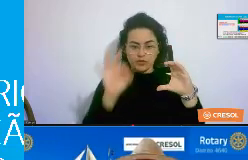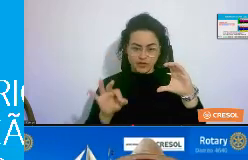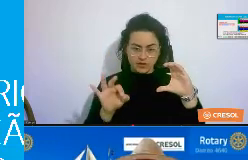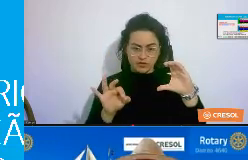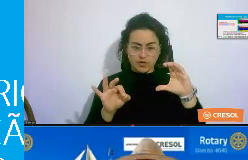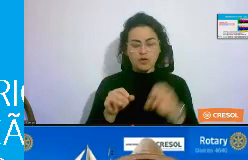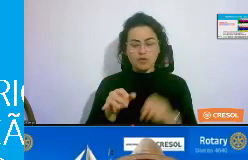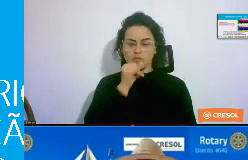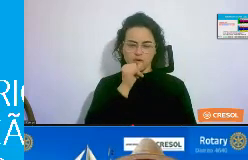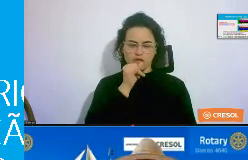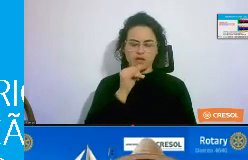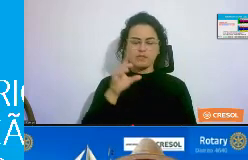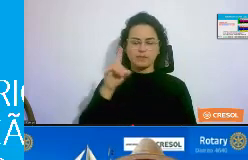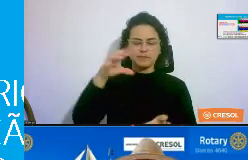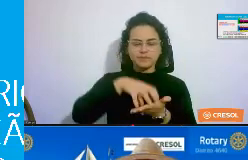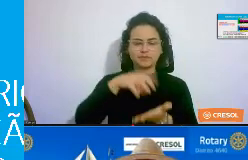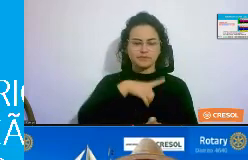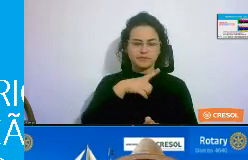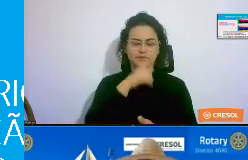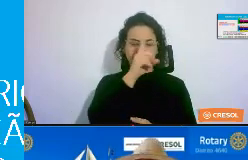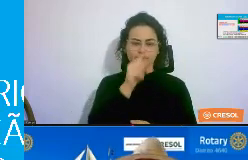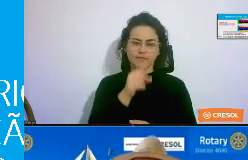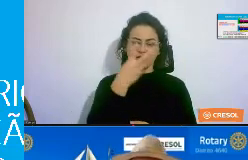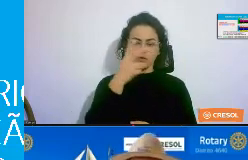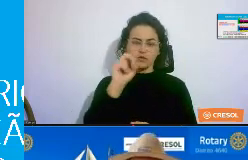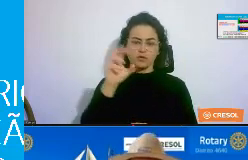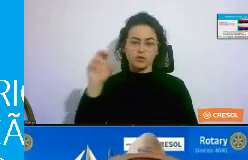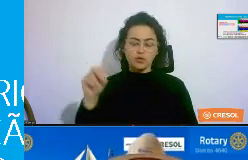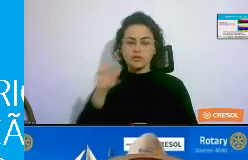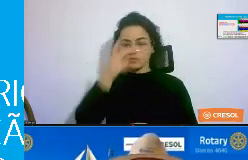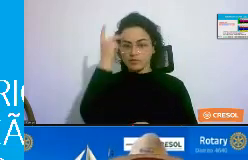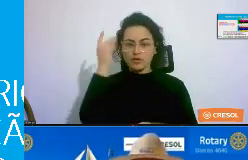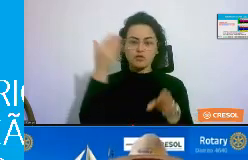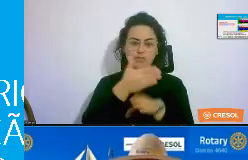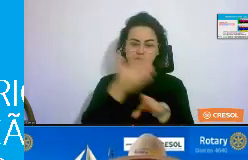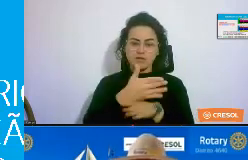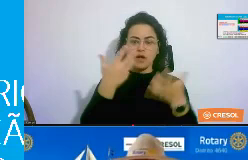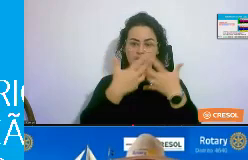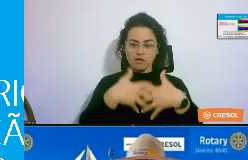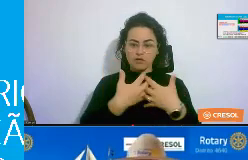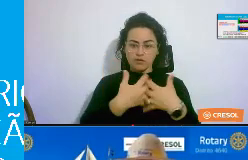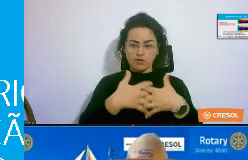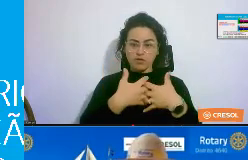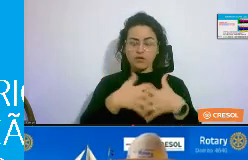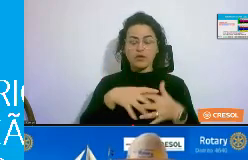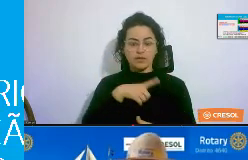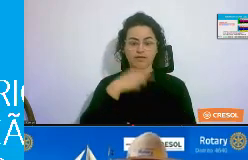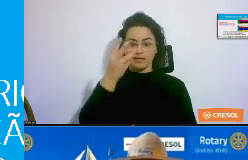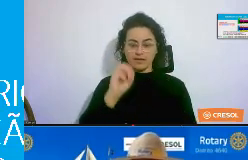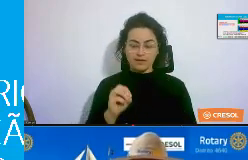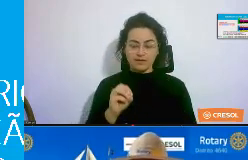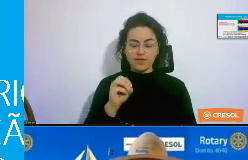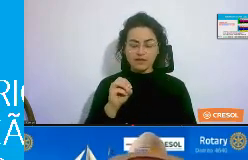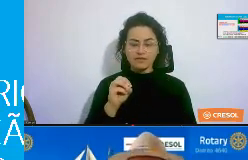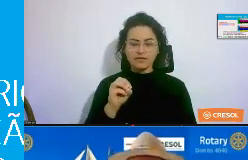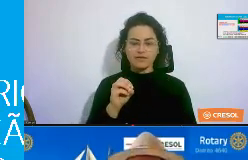distrito com 1.200 associados e que com 50 clubes, em média, 30 associados por clube. Então,